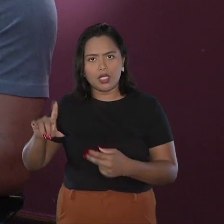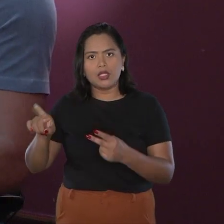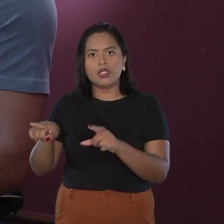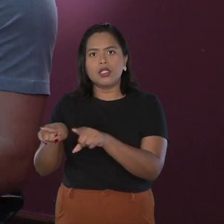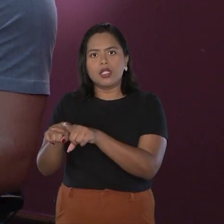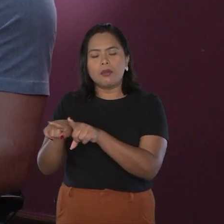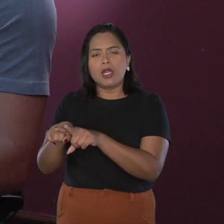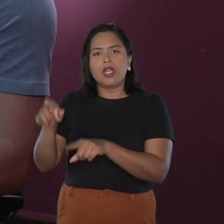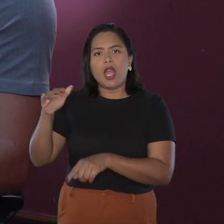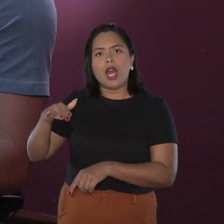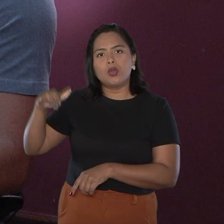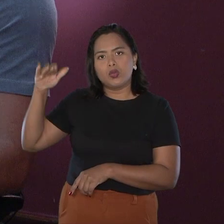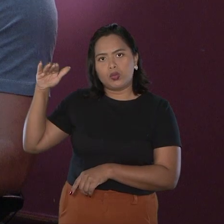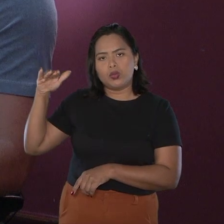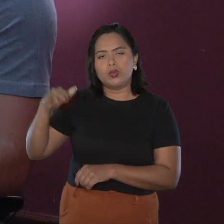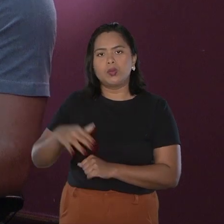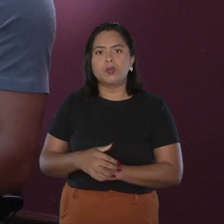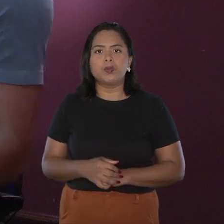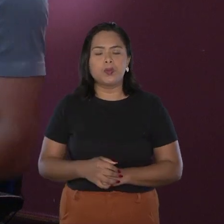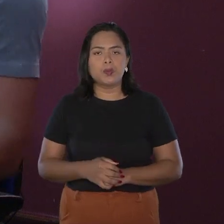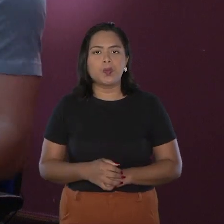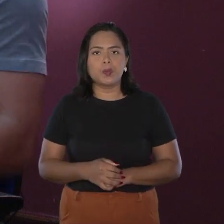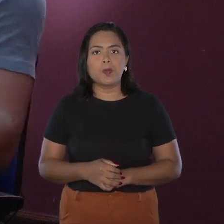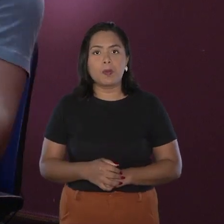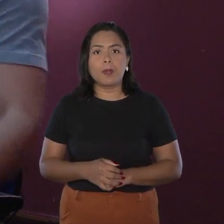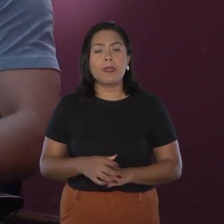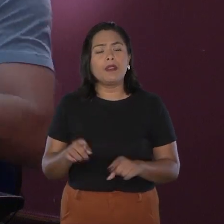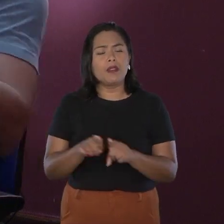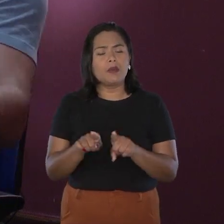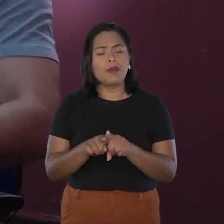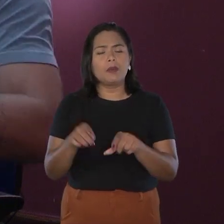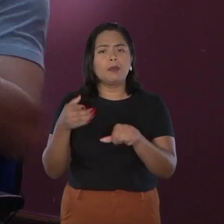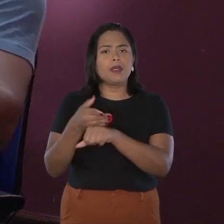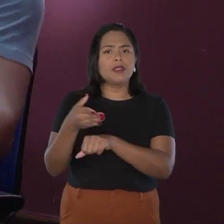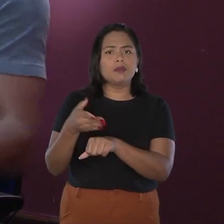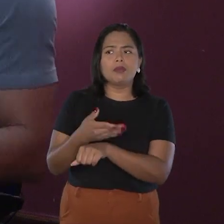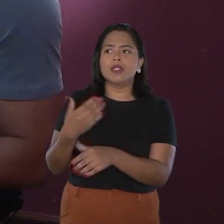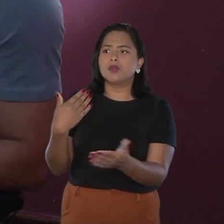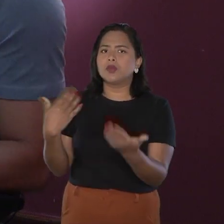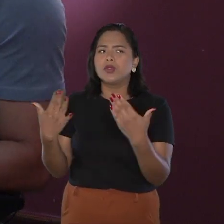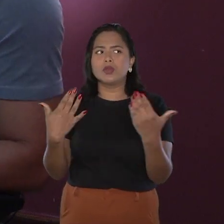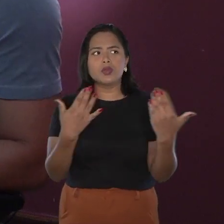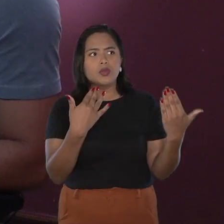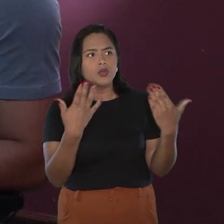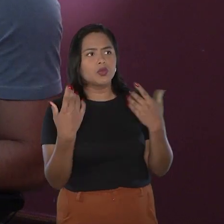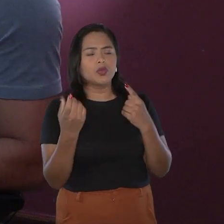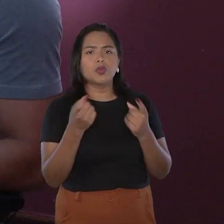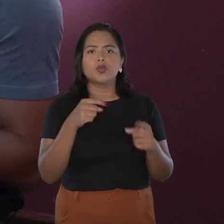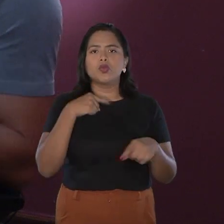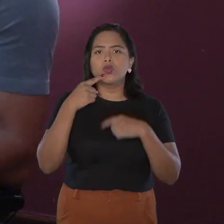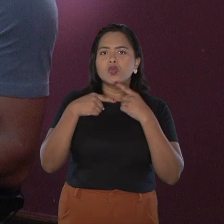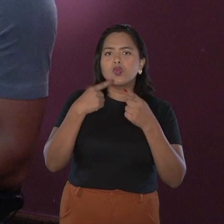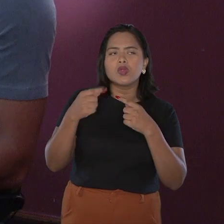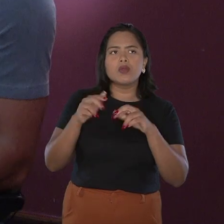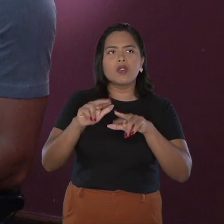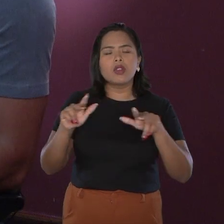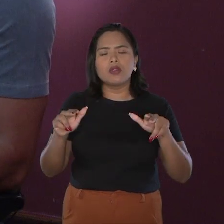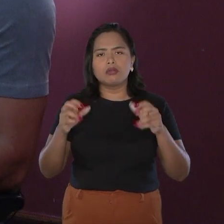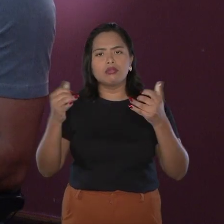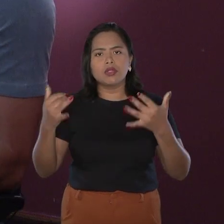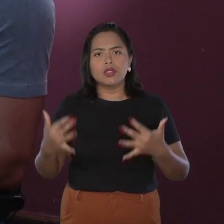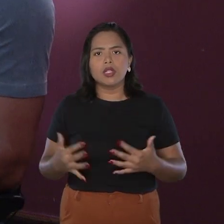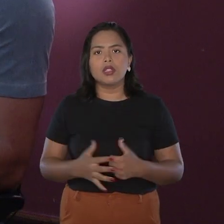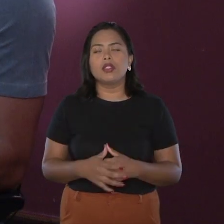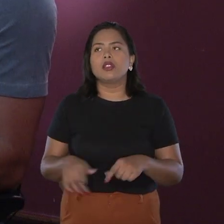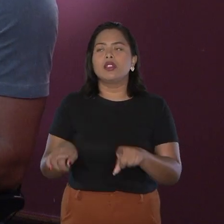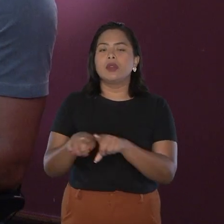são as temáticas que ele vai ele vai abordar E fora que vai participar tirar dúvidas conversar também com as pessoas e vem a Professora